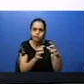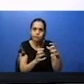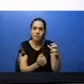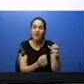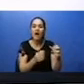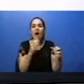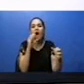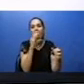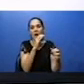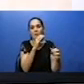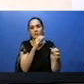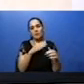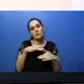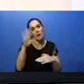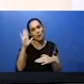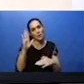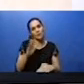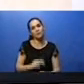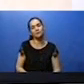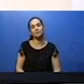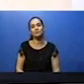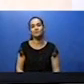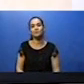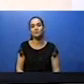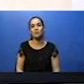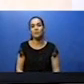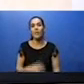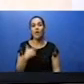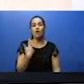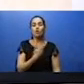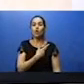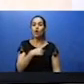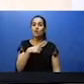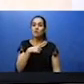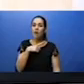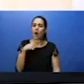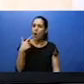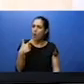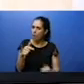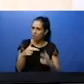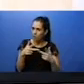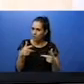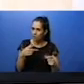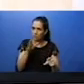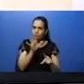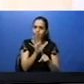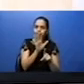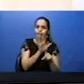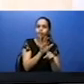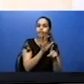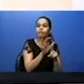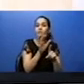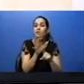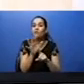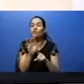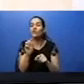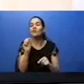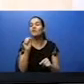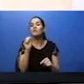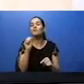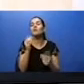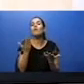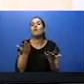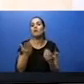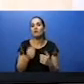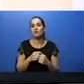da reação é maior. Aqui nós temos um outro fator que influencia a velocidade das reações químicas, que